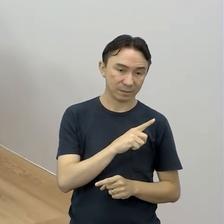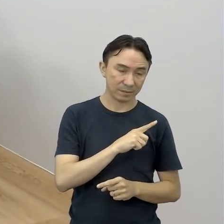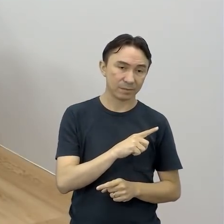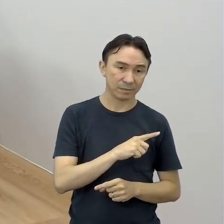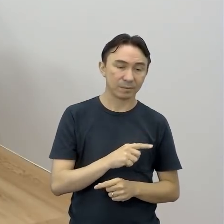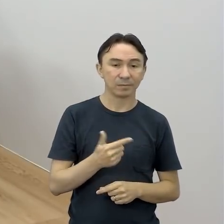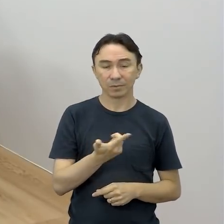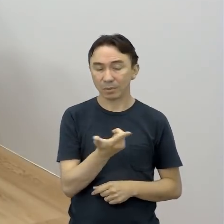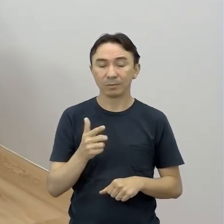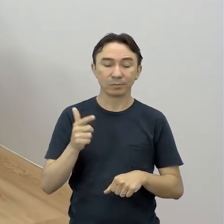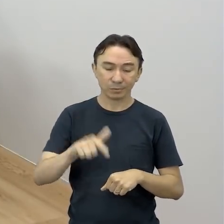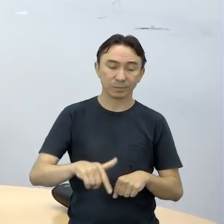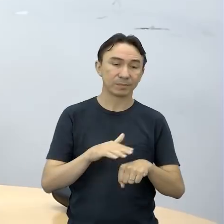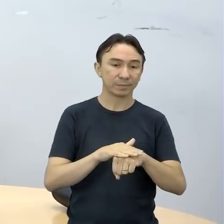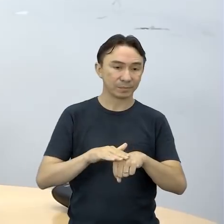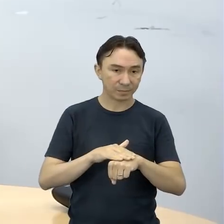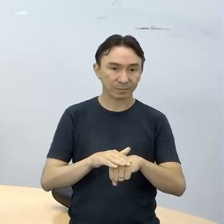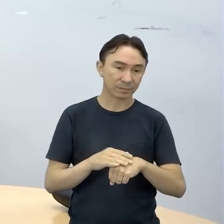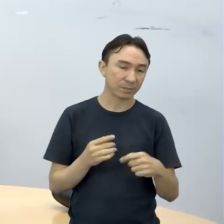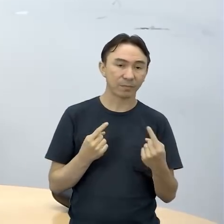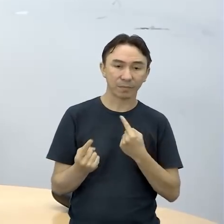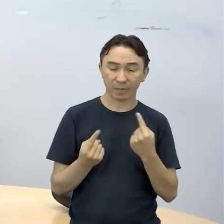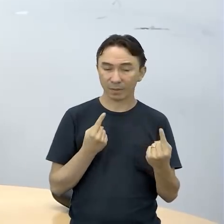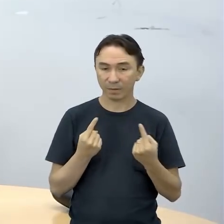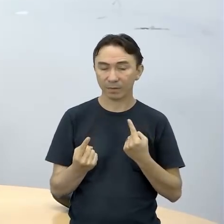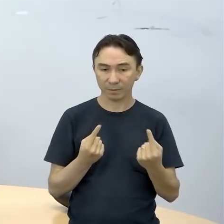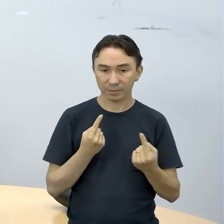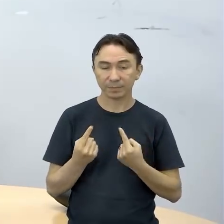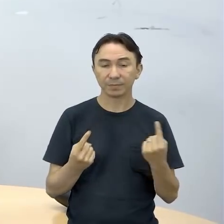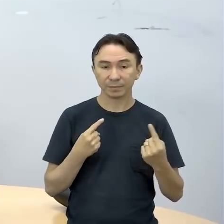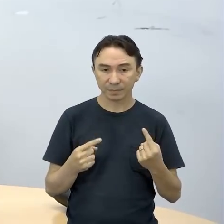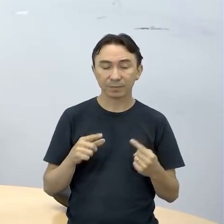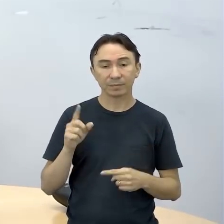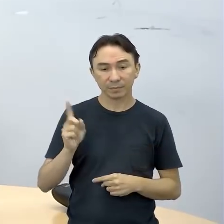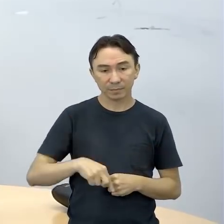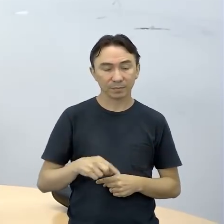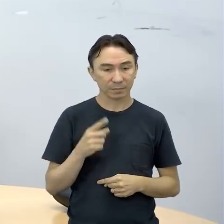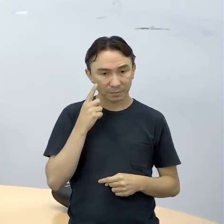outras conversas mais específicas sobre os mapas